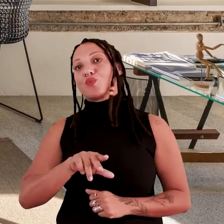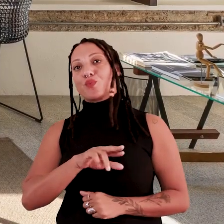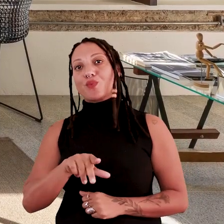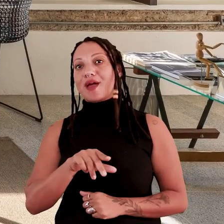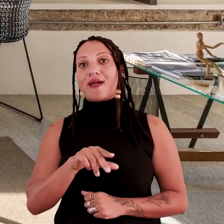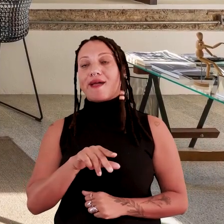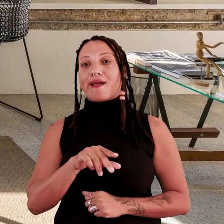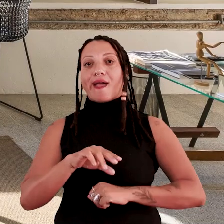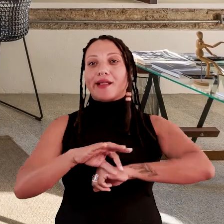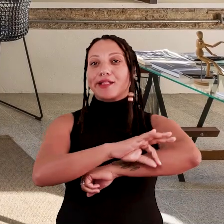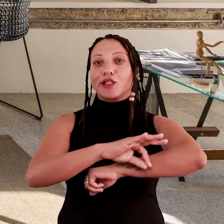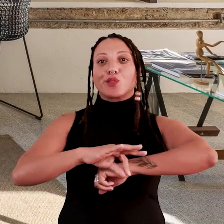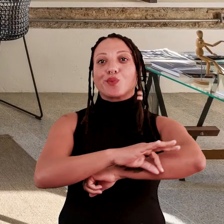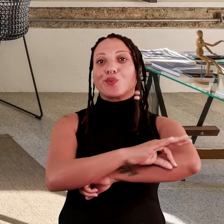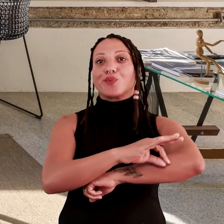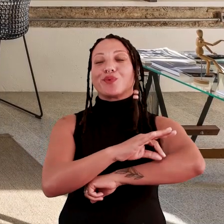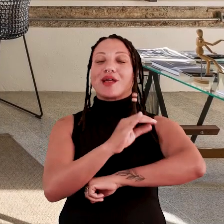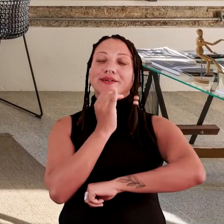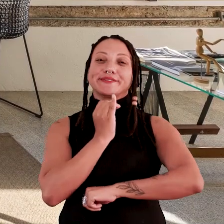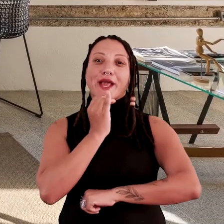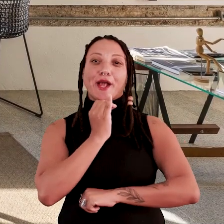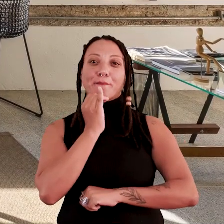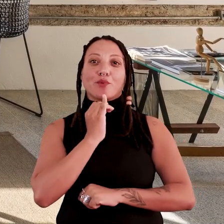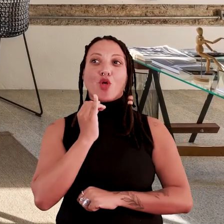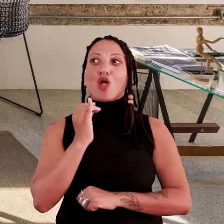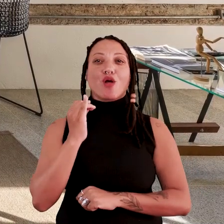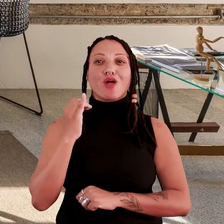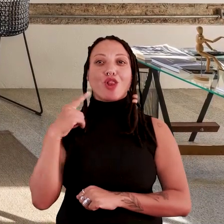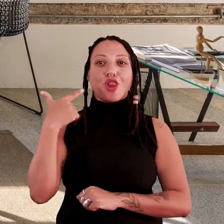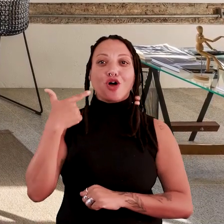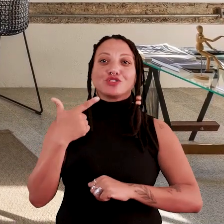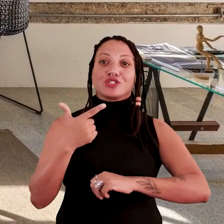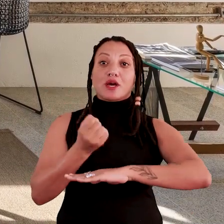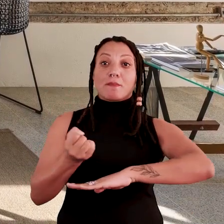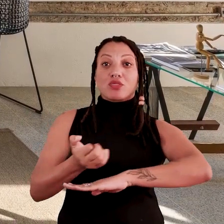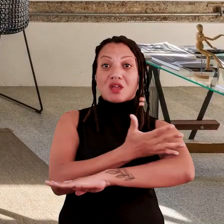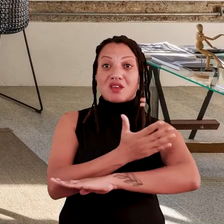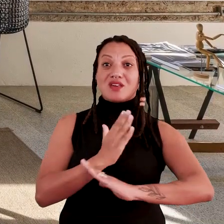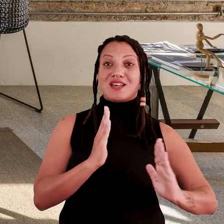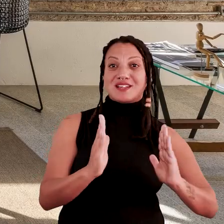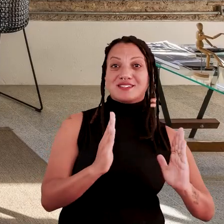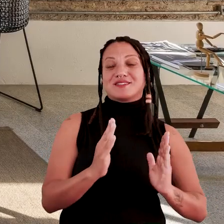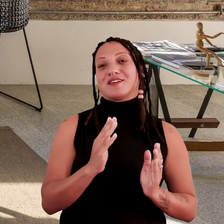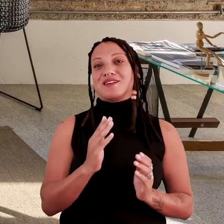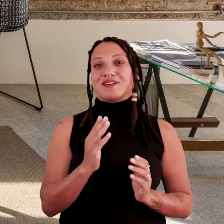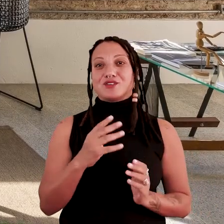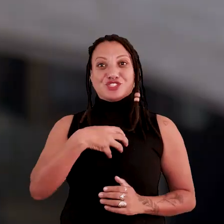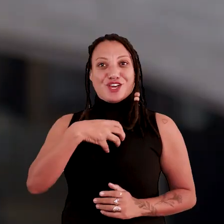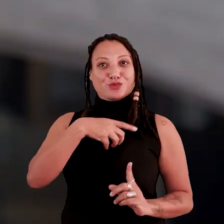aquela lógica modernista de início, construção e finalização.